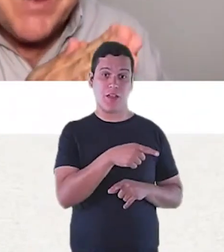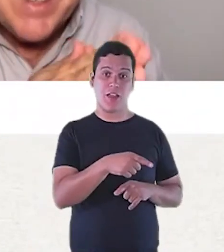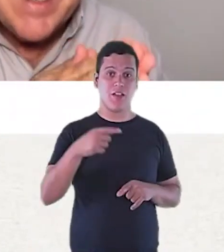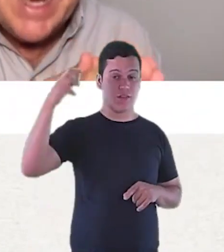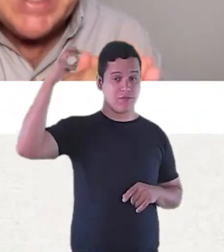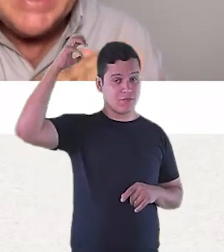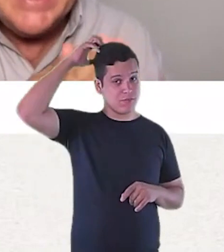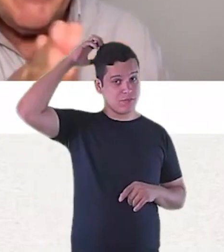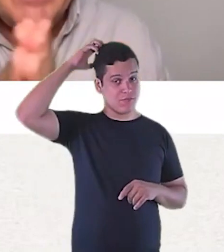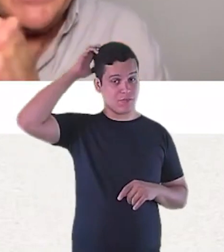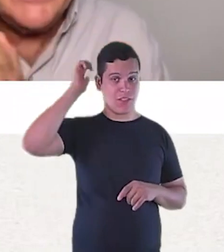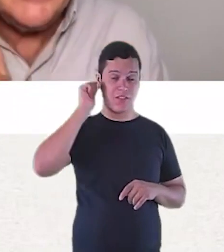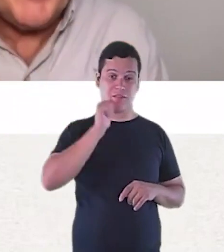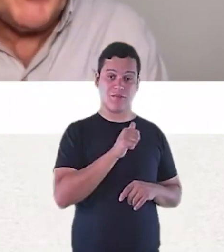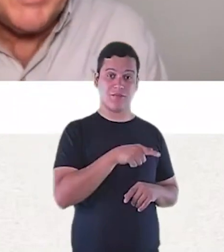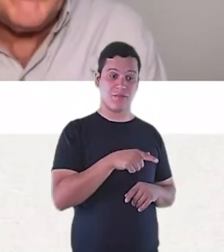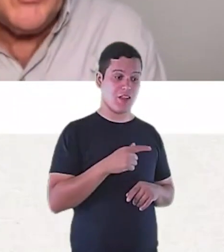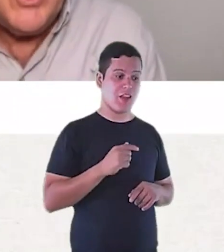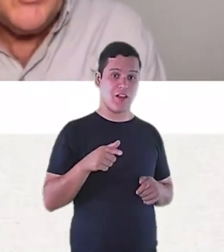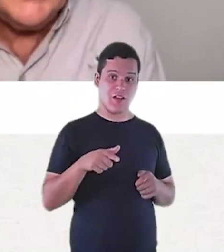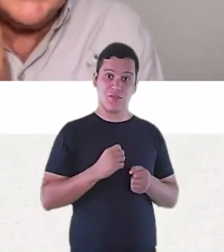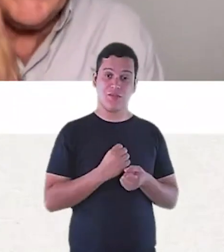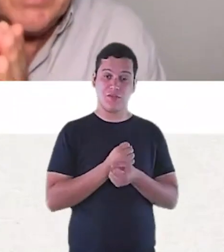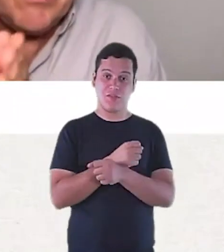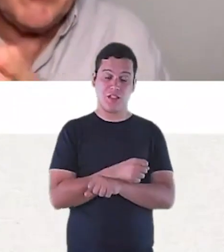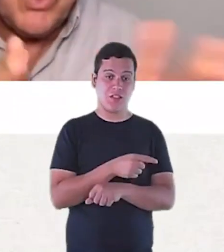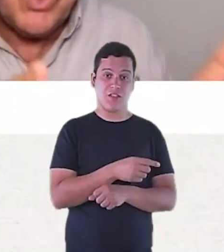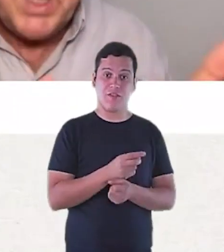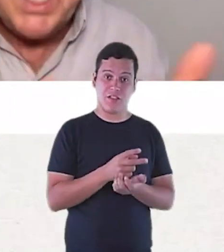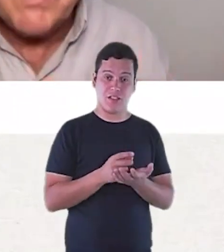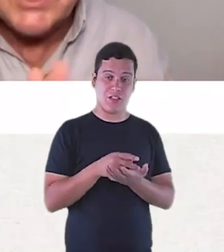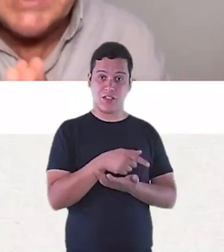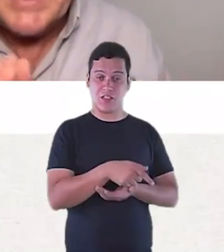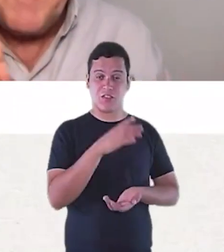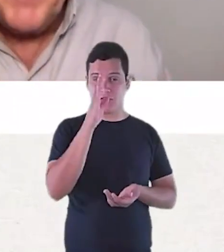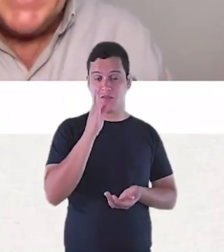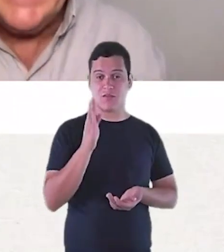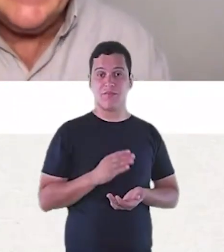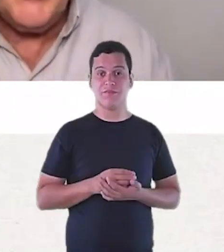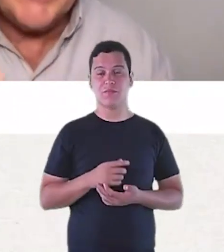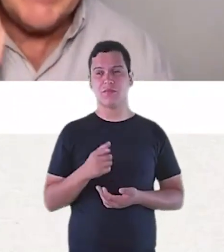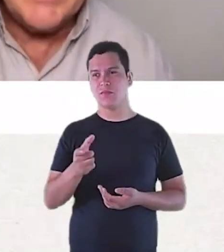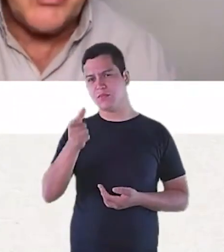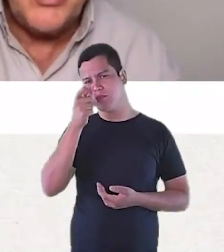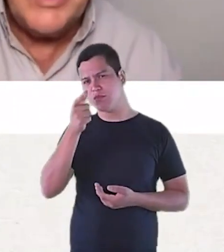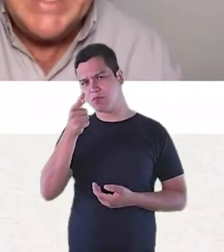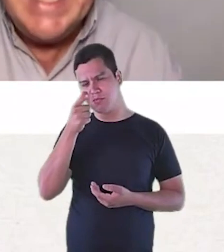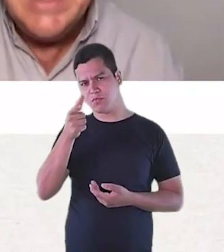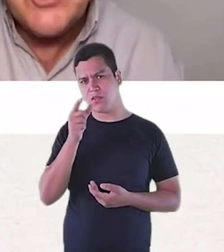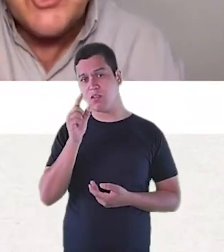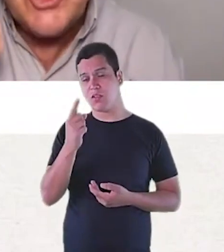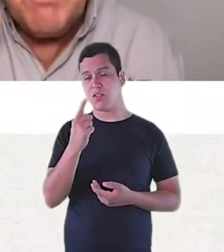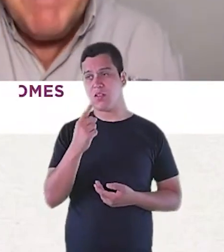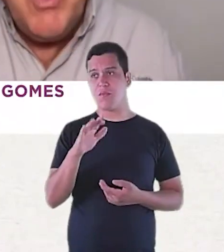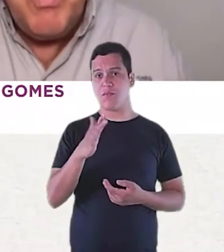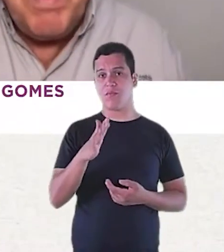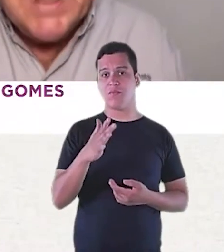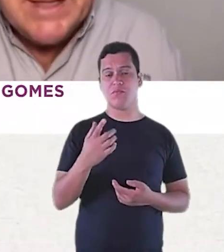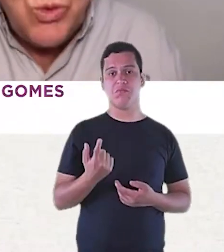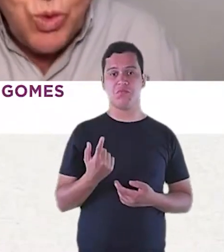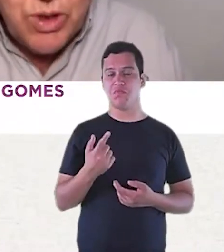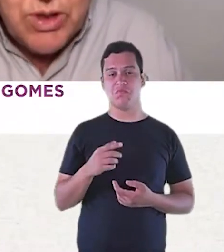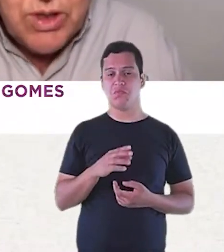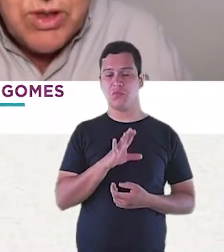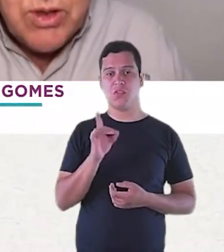africana escravizada e vendida para o Brasil. O interessante, segundo o Pierre Verger, é que, numa certa altura, este